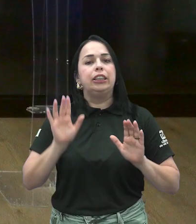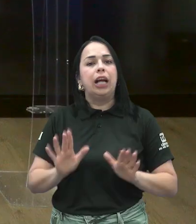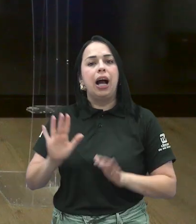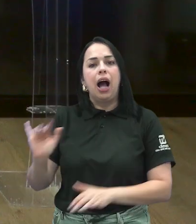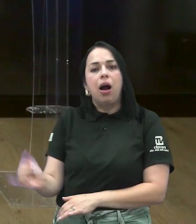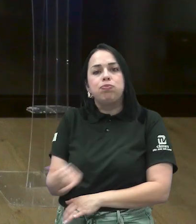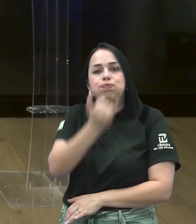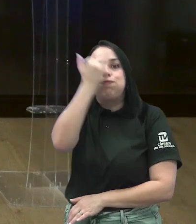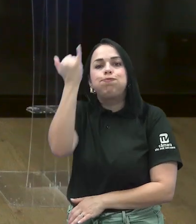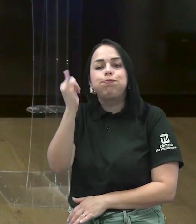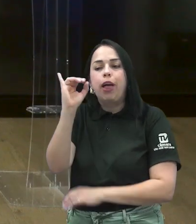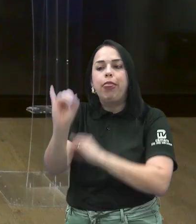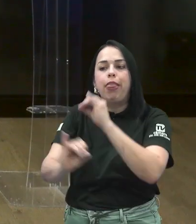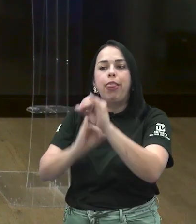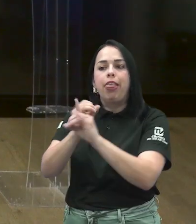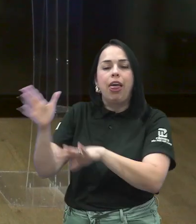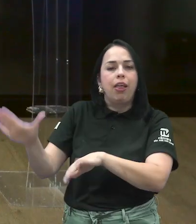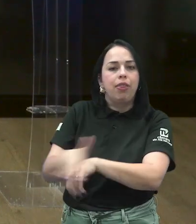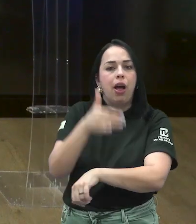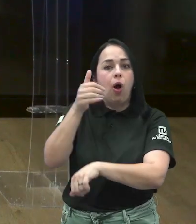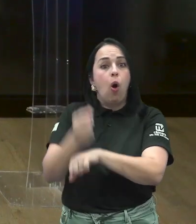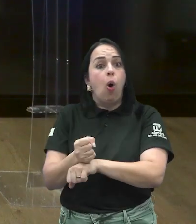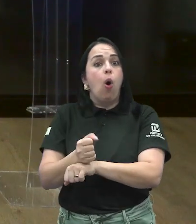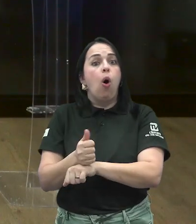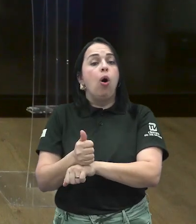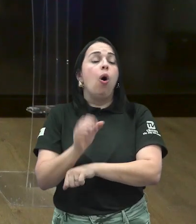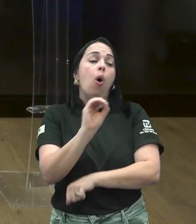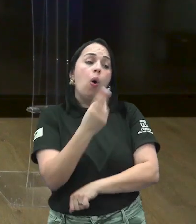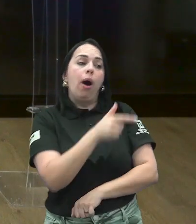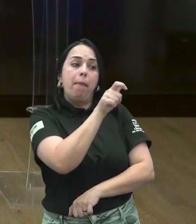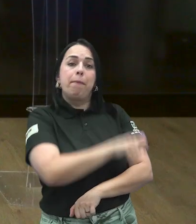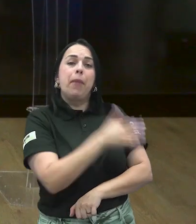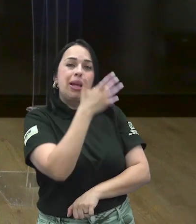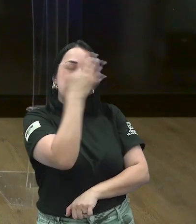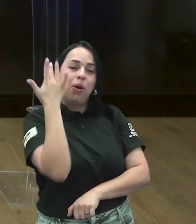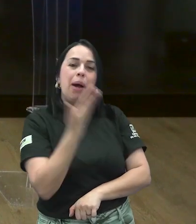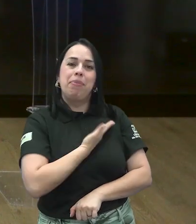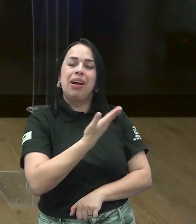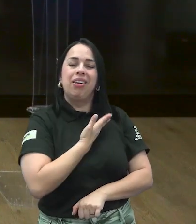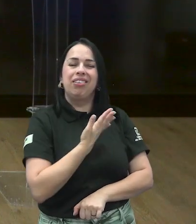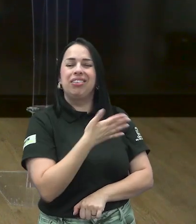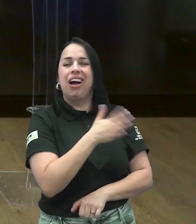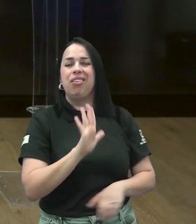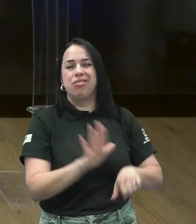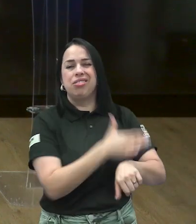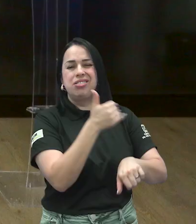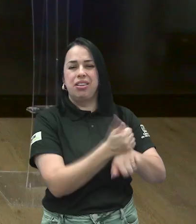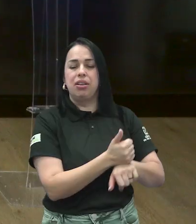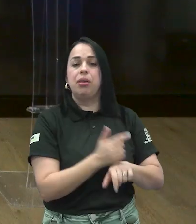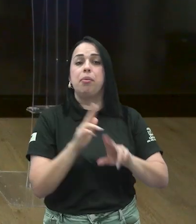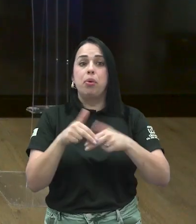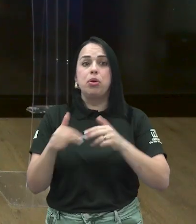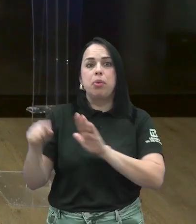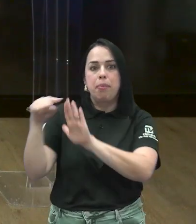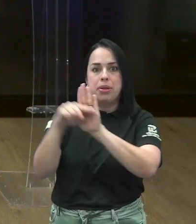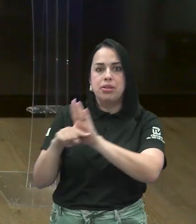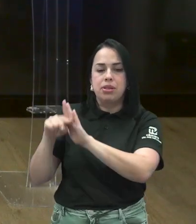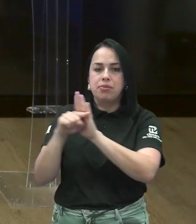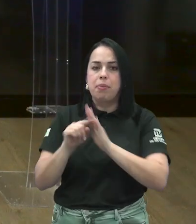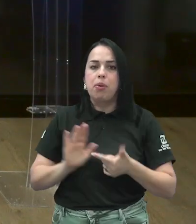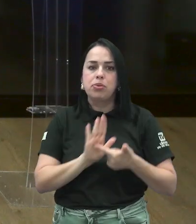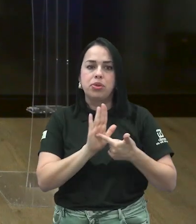em algum tipo de golpe pela internet ou conhece alguém que já passou por essa situação? Pois é, uma pesquisa do